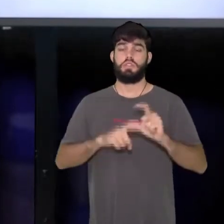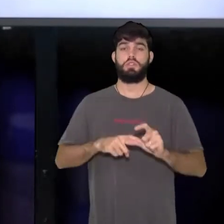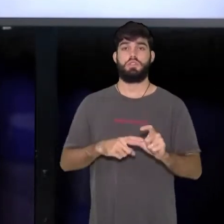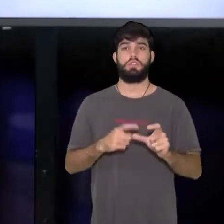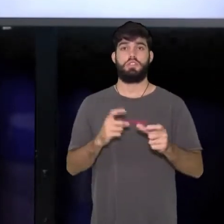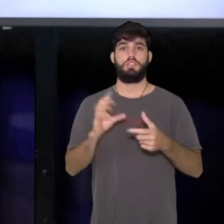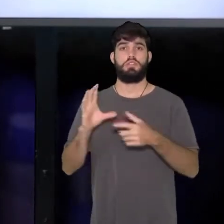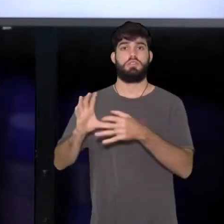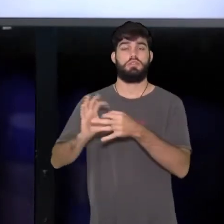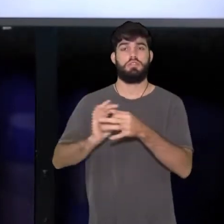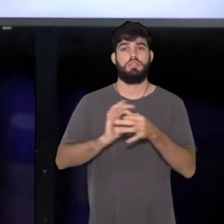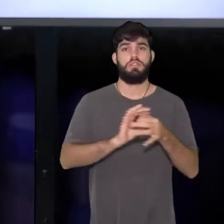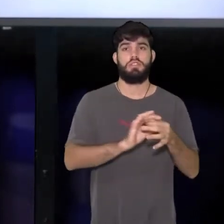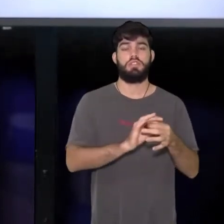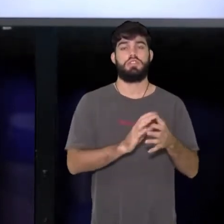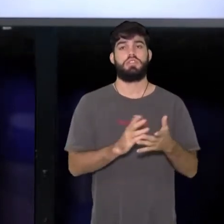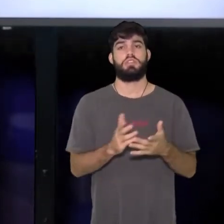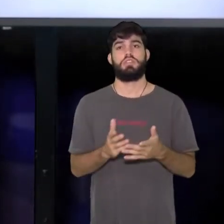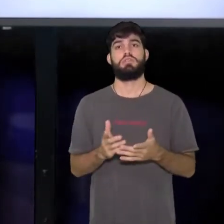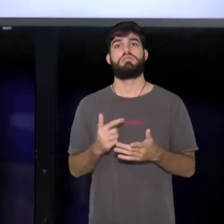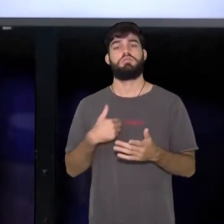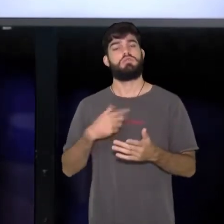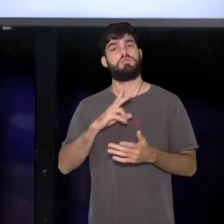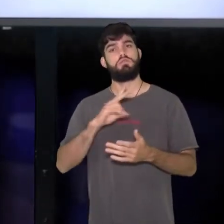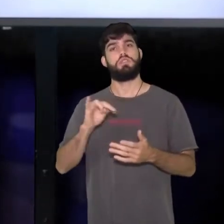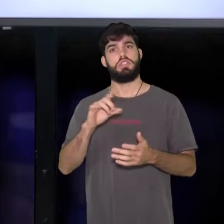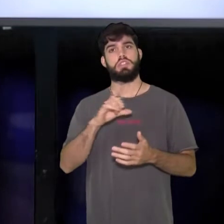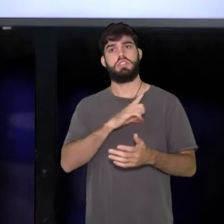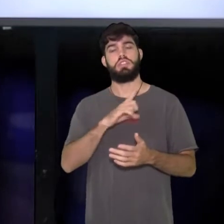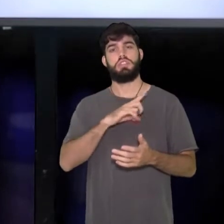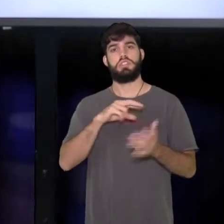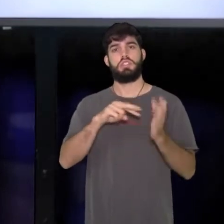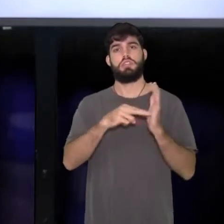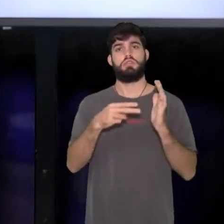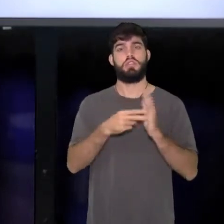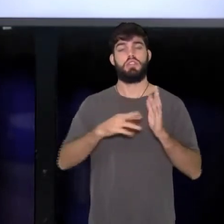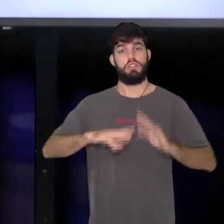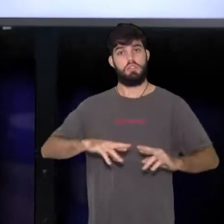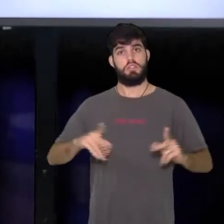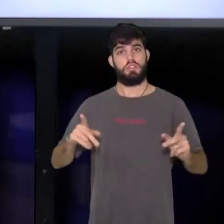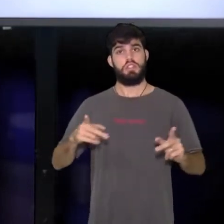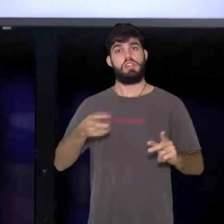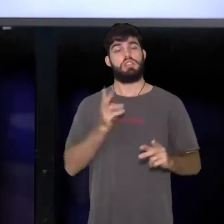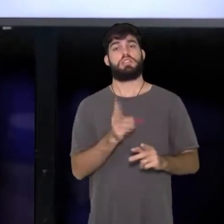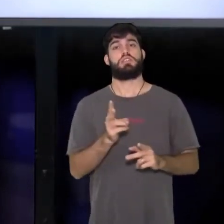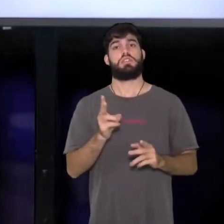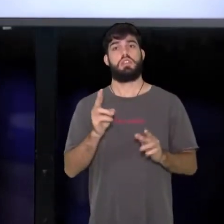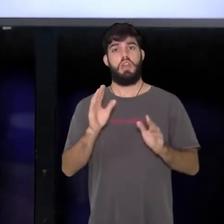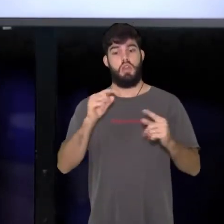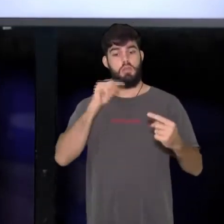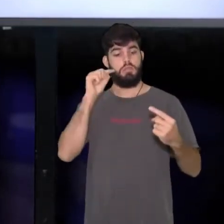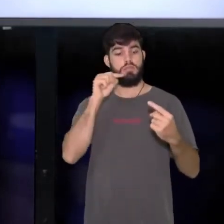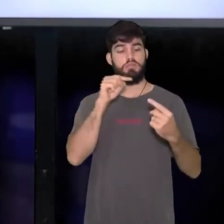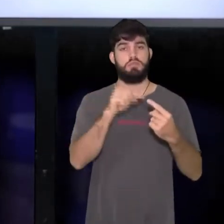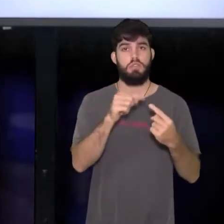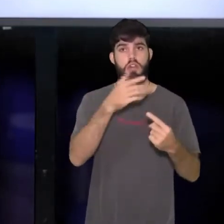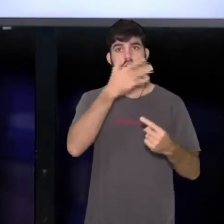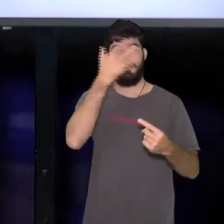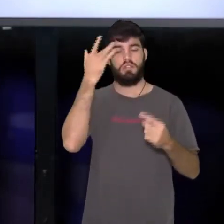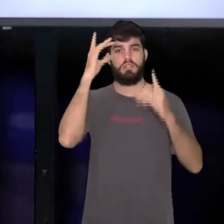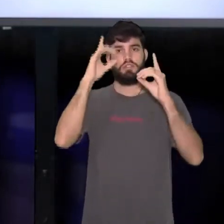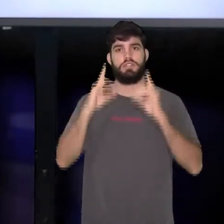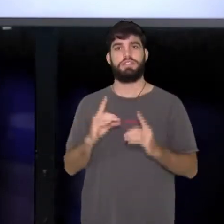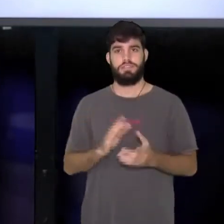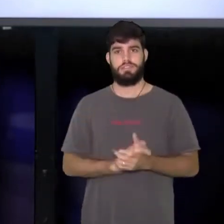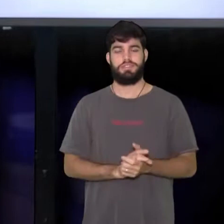em que situação ele for aplicado, ele vai ter um sentido diferente, mas sempre relacionado à pessoa com deficiência. Se for, por exemplo,